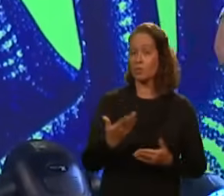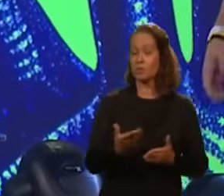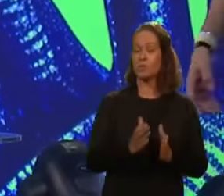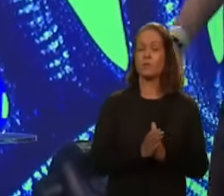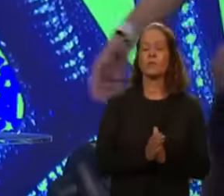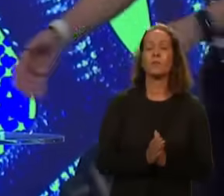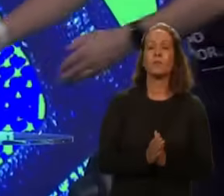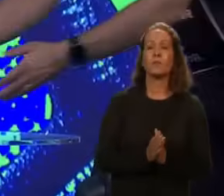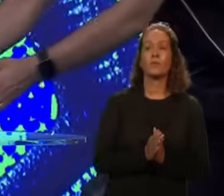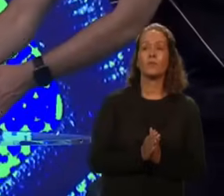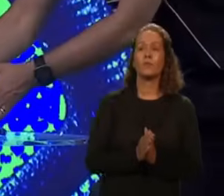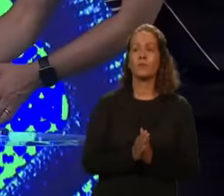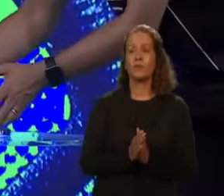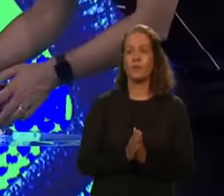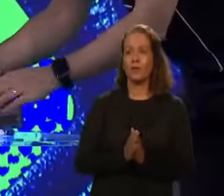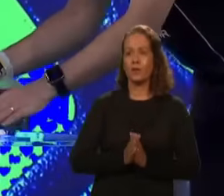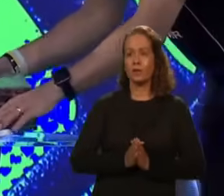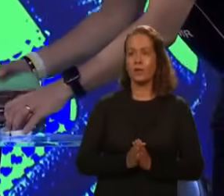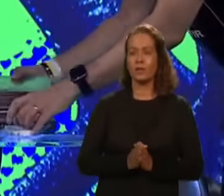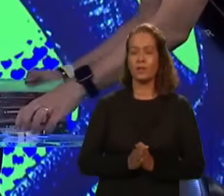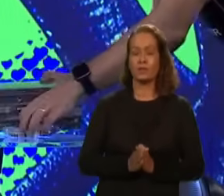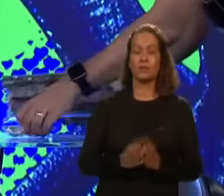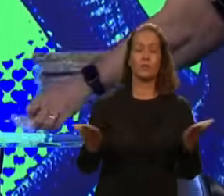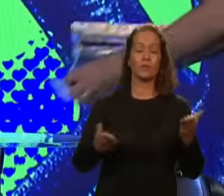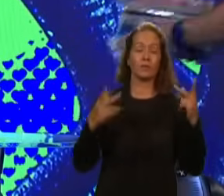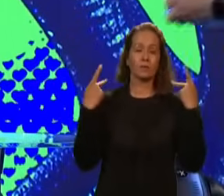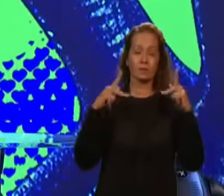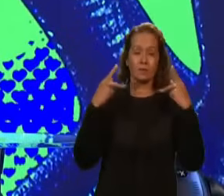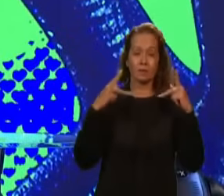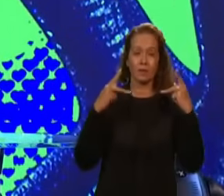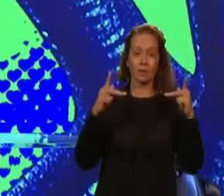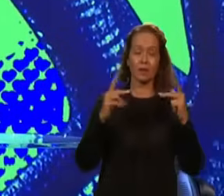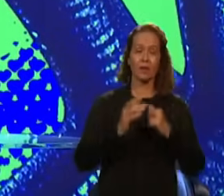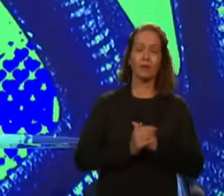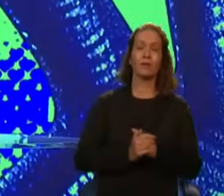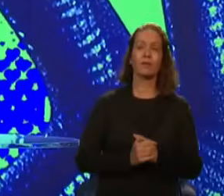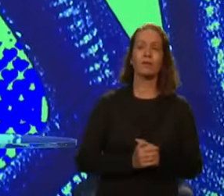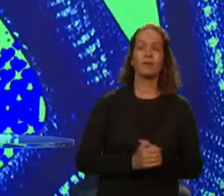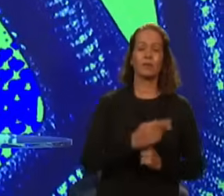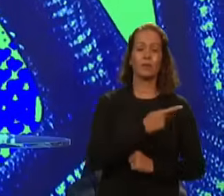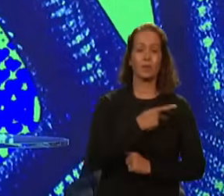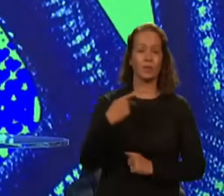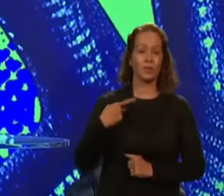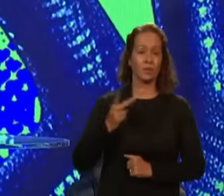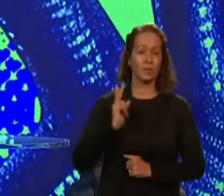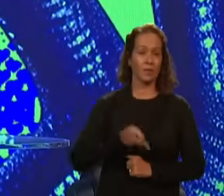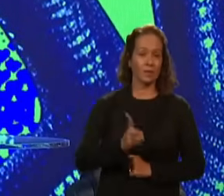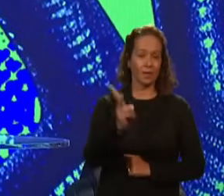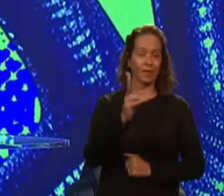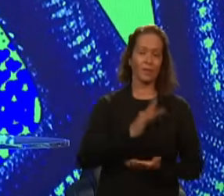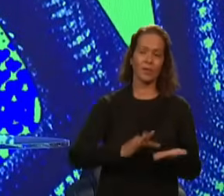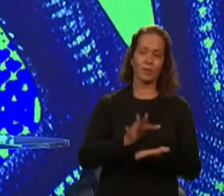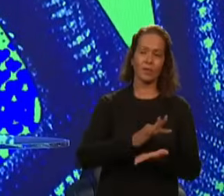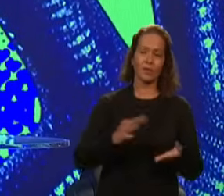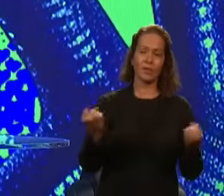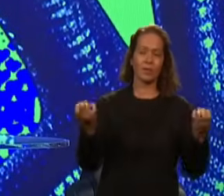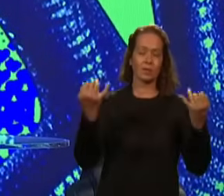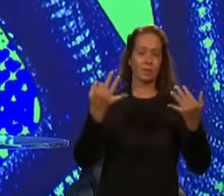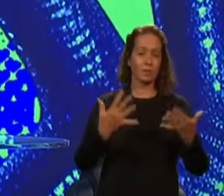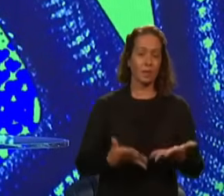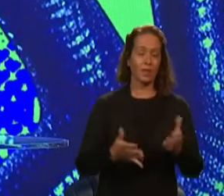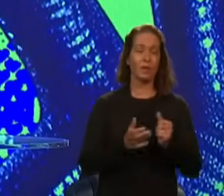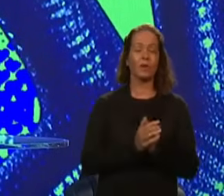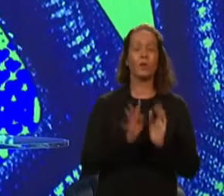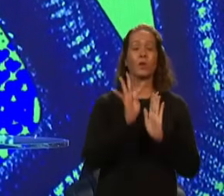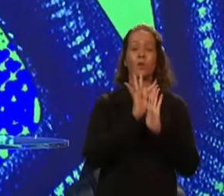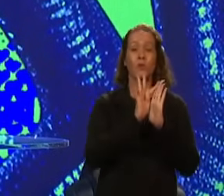com esse aplicativo aberto. Hoje eu vou pregar, como diz os pastores na teologia, um expositivo. E eu preciso que você fique com a sua